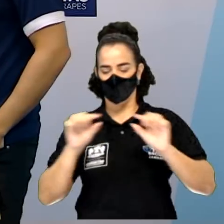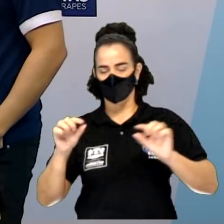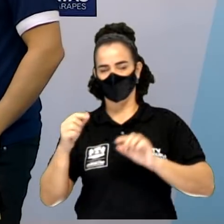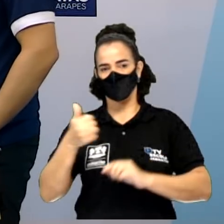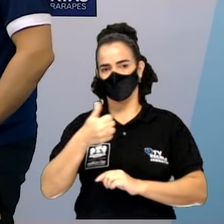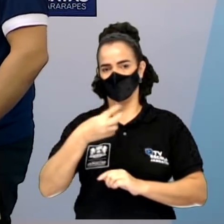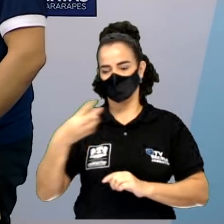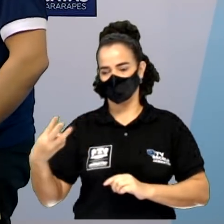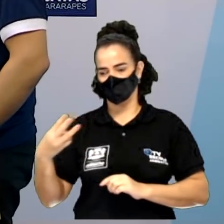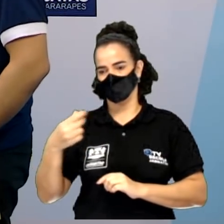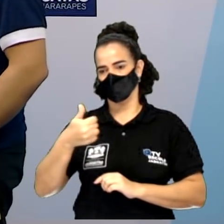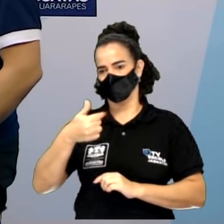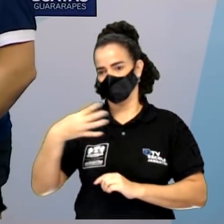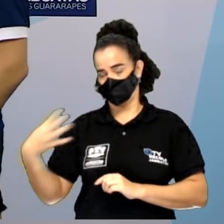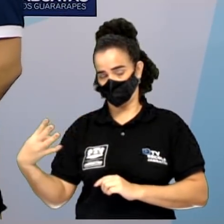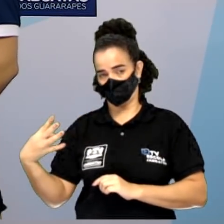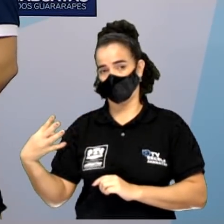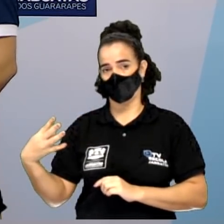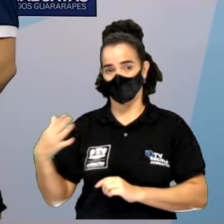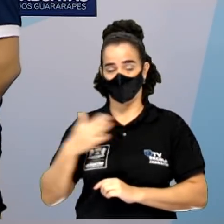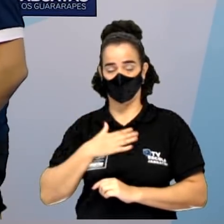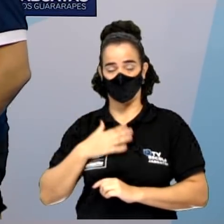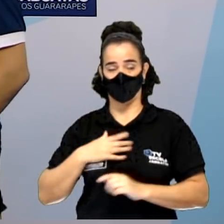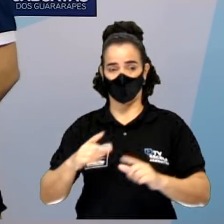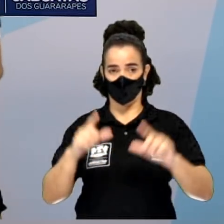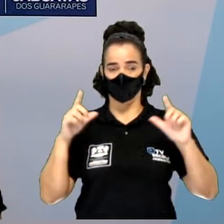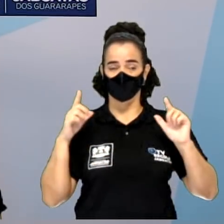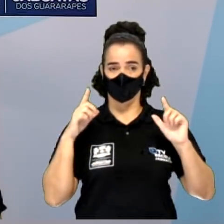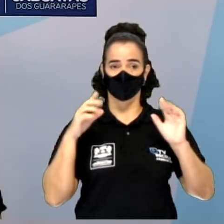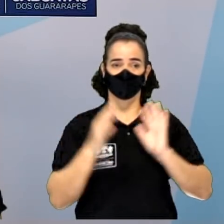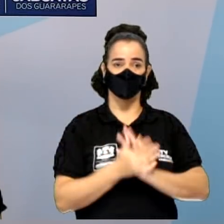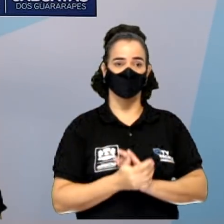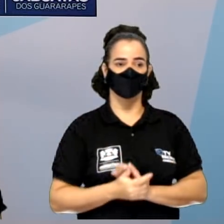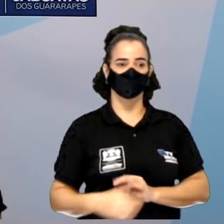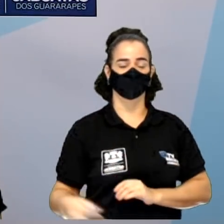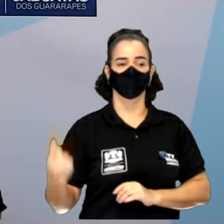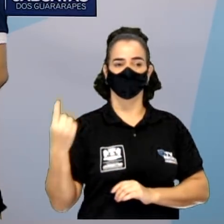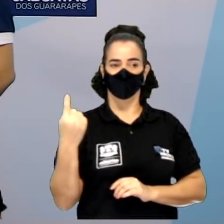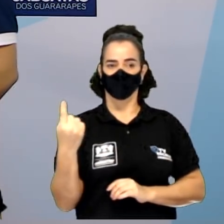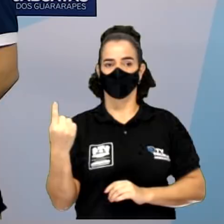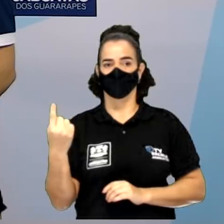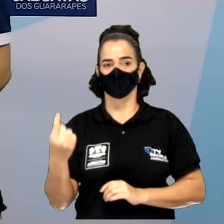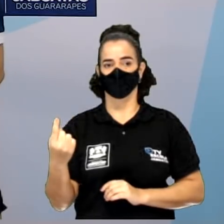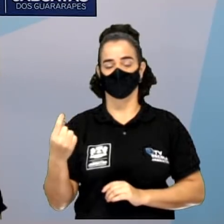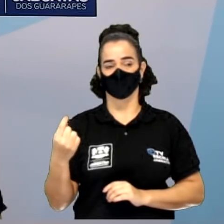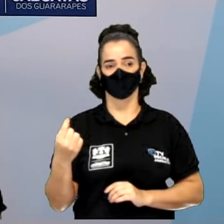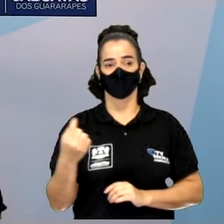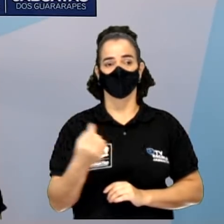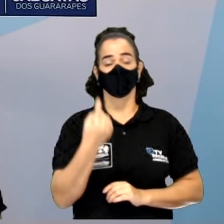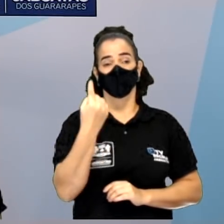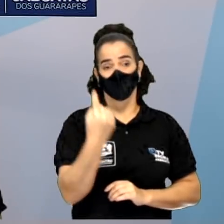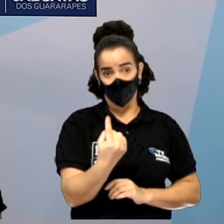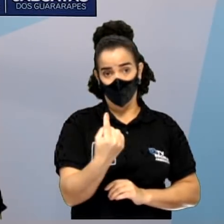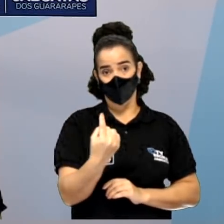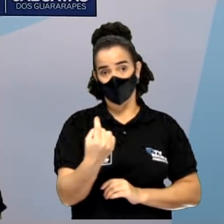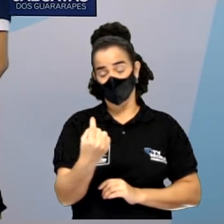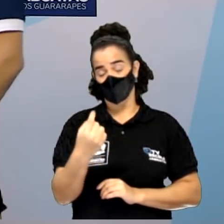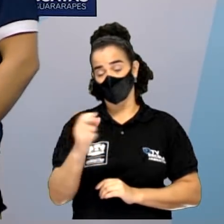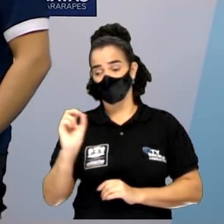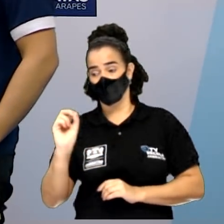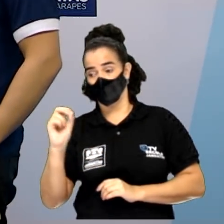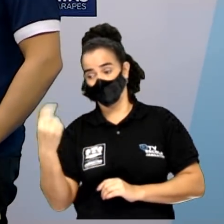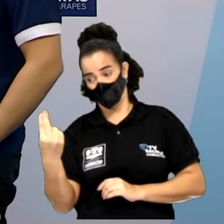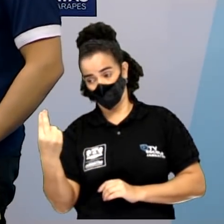linha 18 do meu slide. Ele diz aqui que os termos um presente e o presente retomam o sintagma